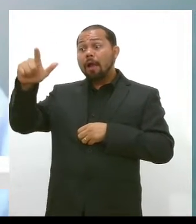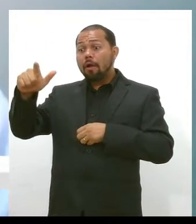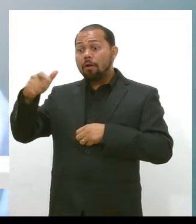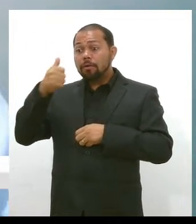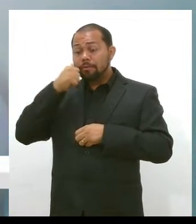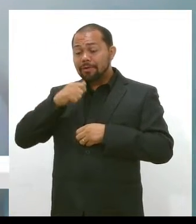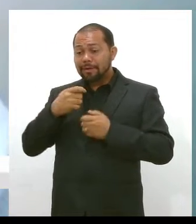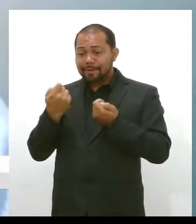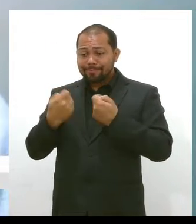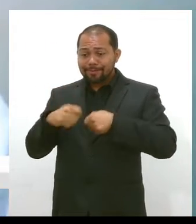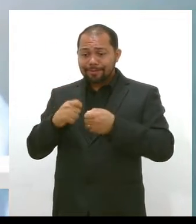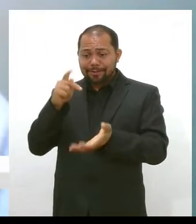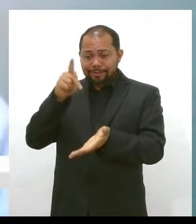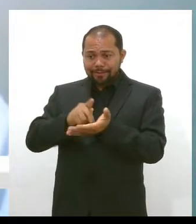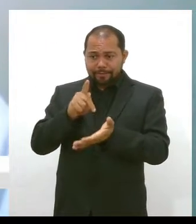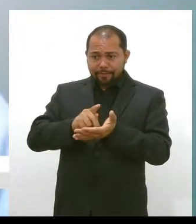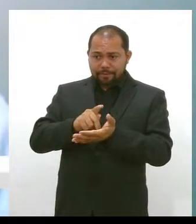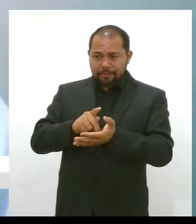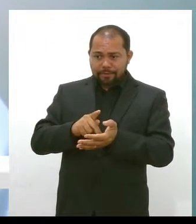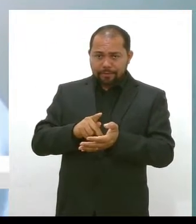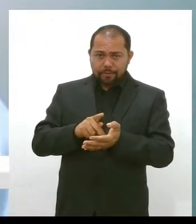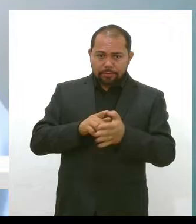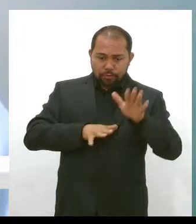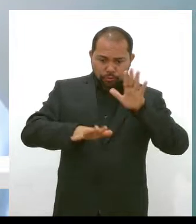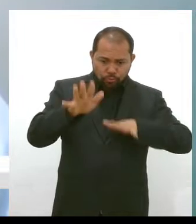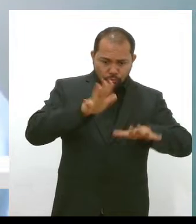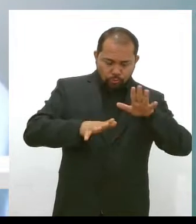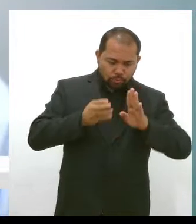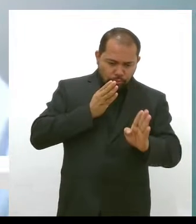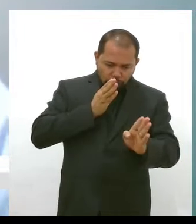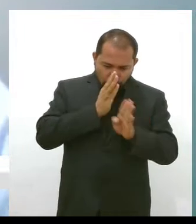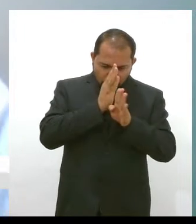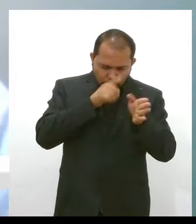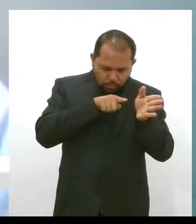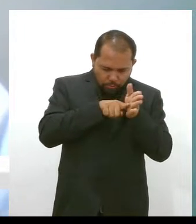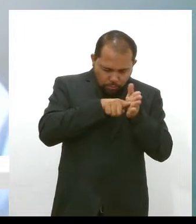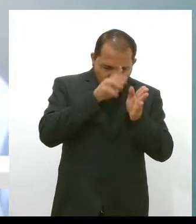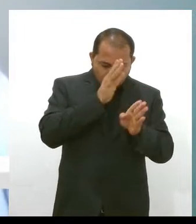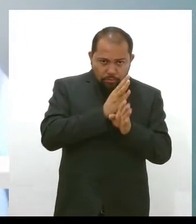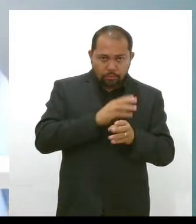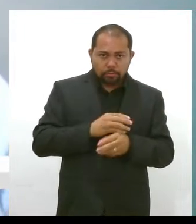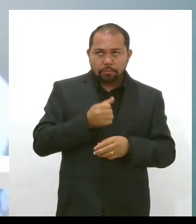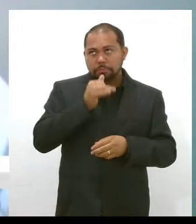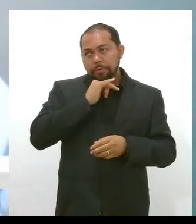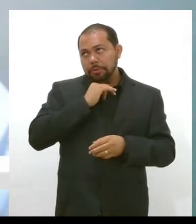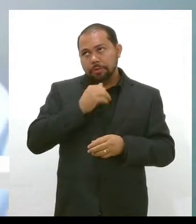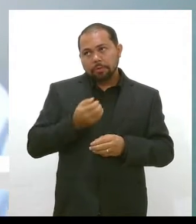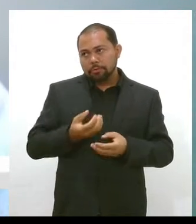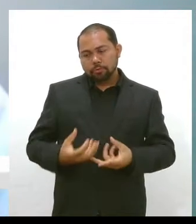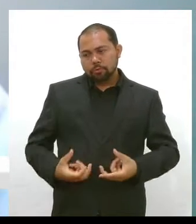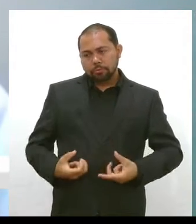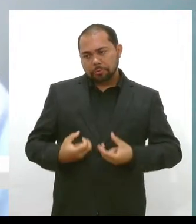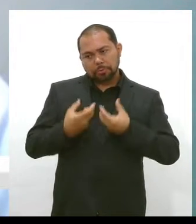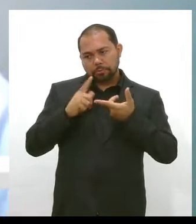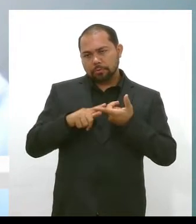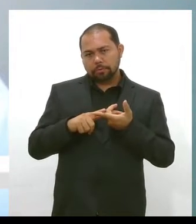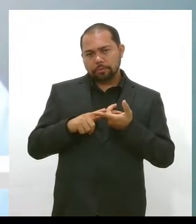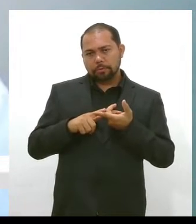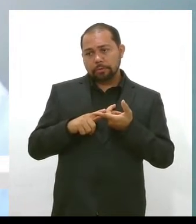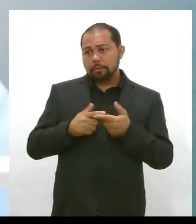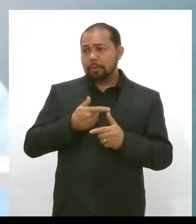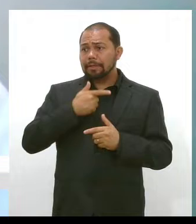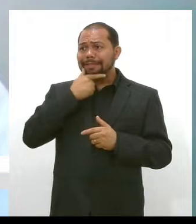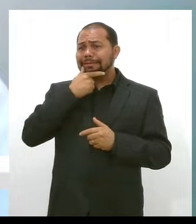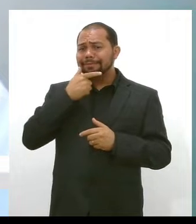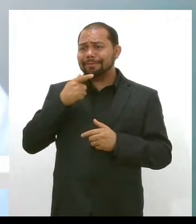precisa do diagnóstico, por exemplo, de um câncer, a vaga dela vai ser ocupada por uma que